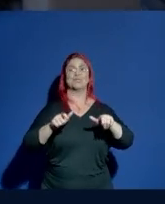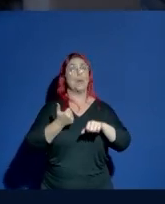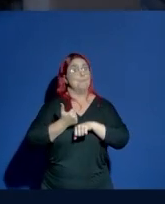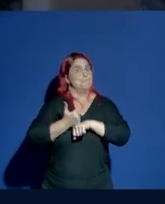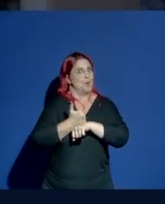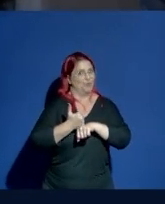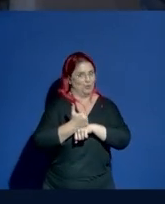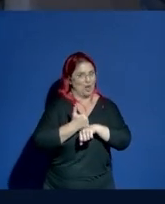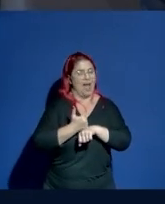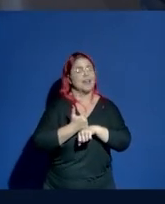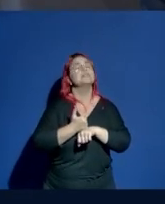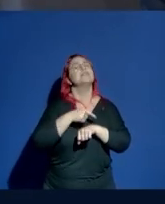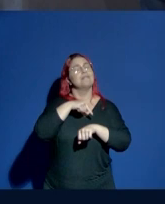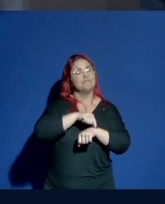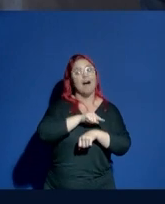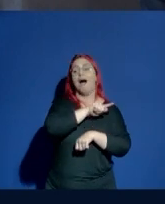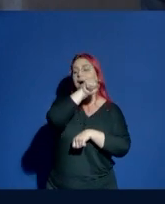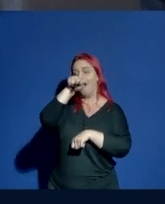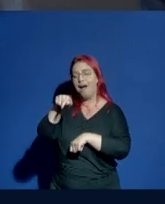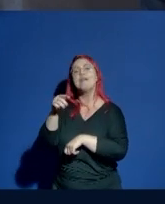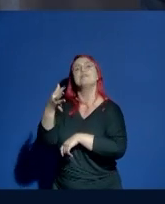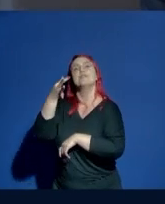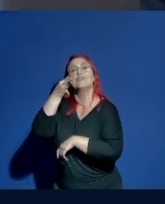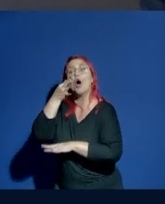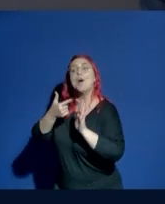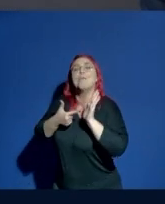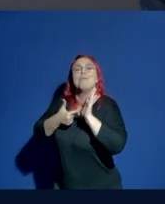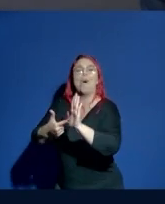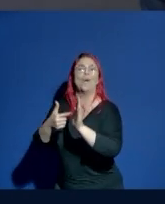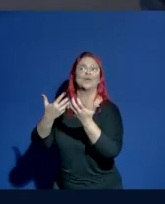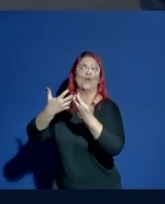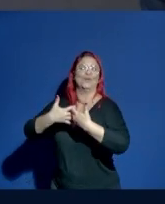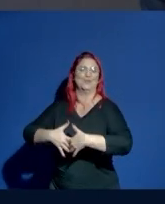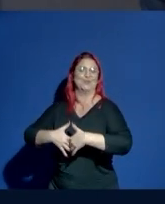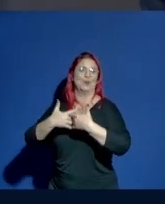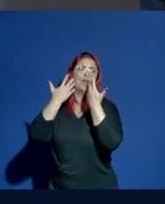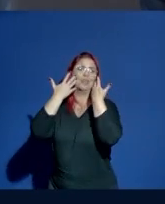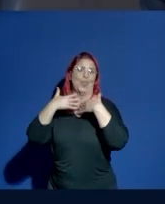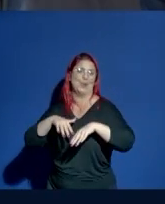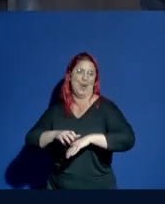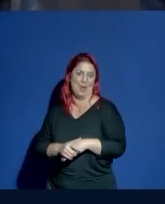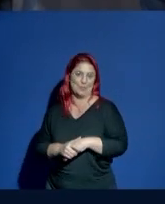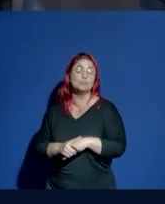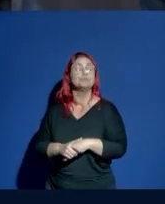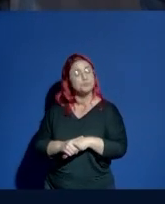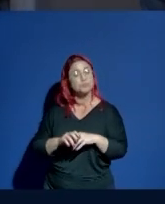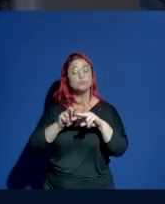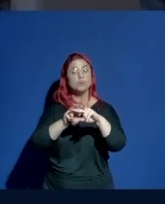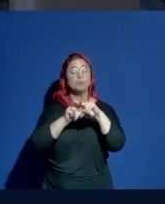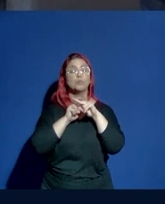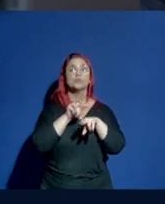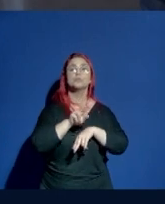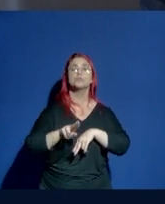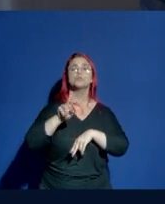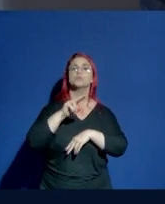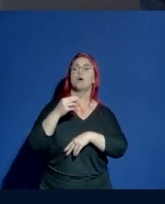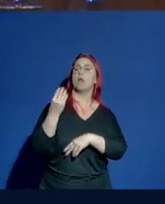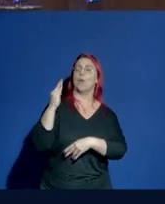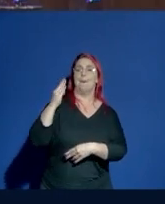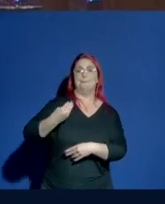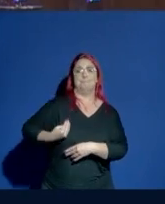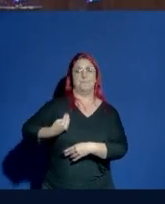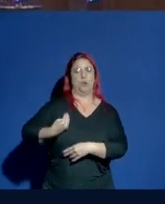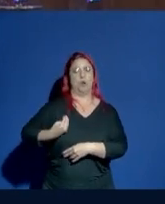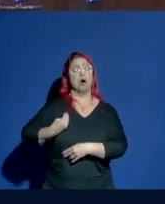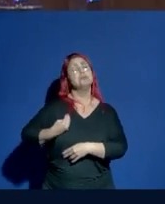campo e mostrar que funciona. Então, o crescimento está sendo exponencial da utilização de biológicos e, para os próximos anos,